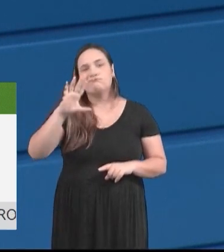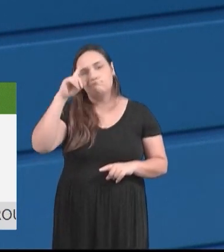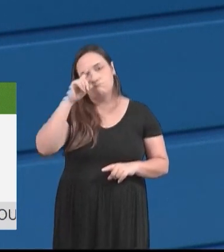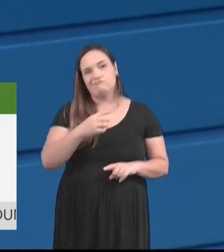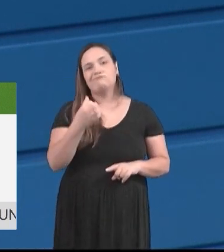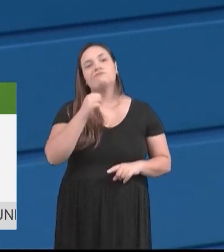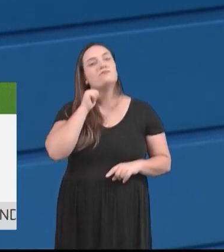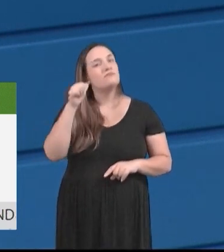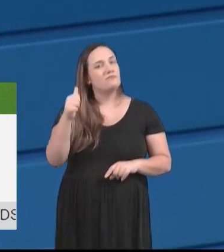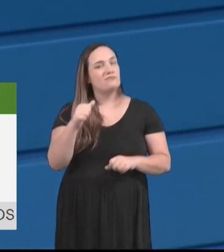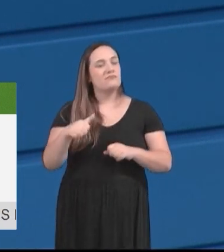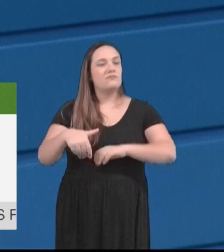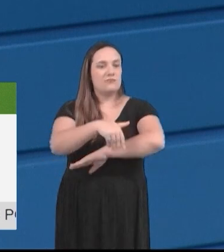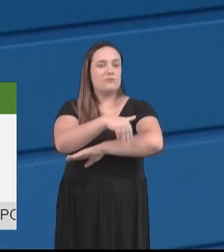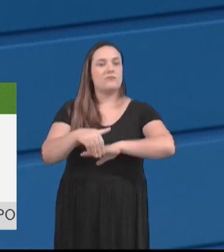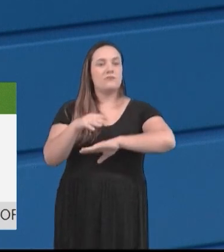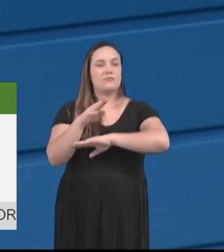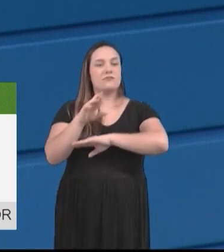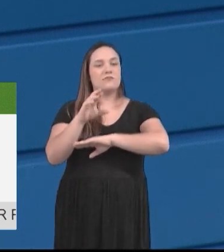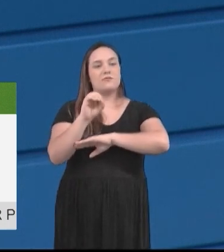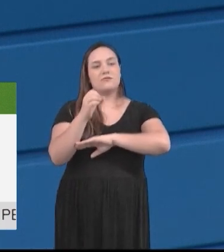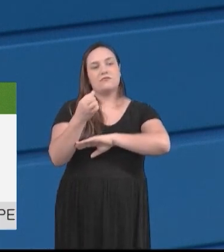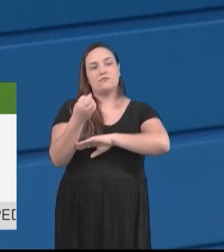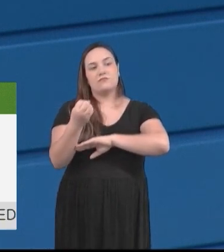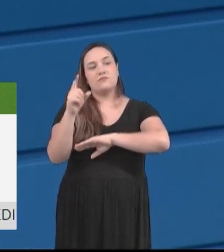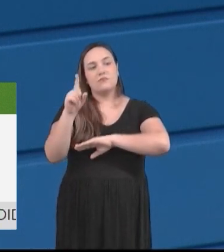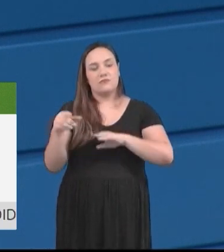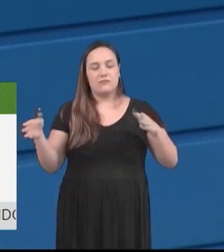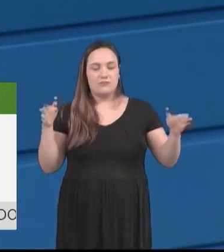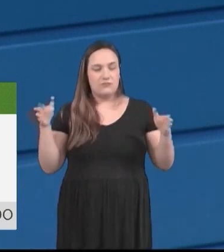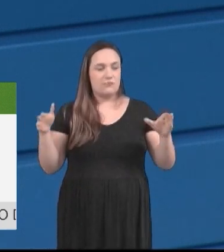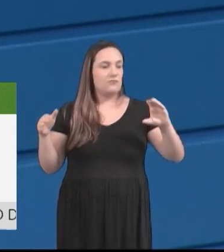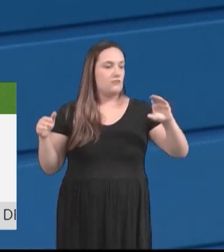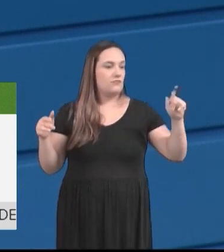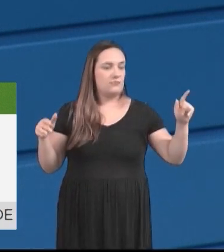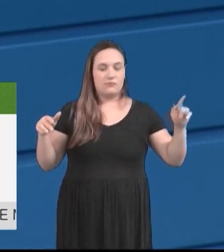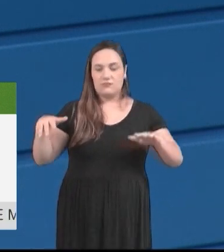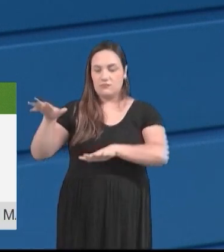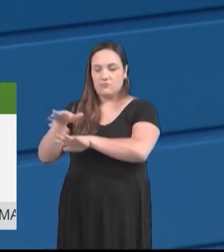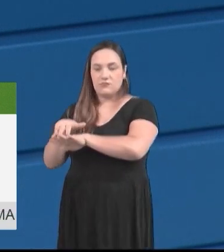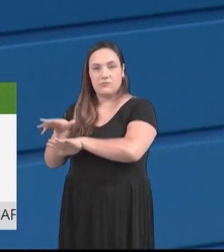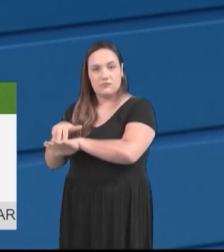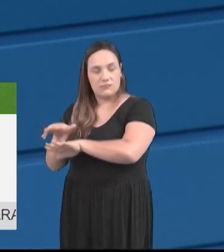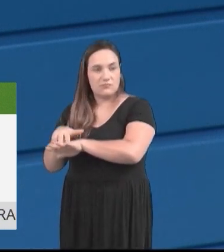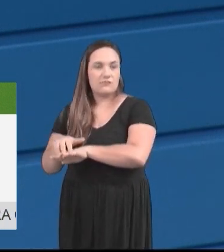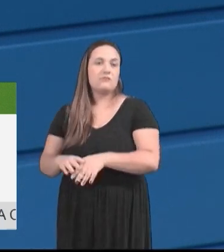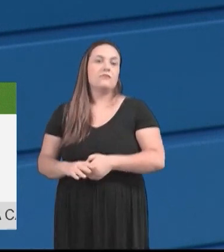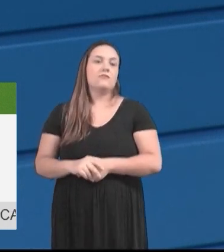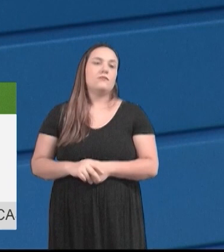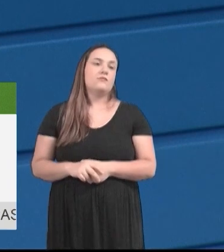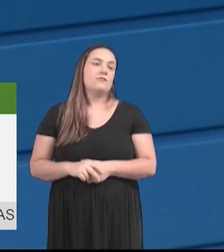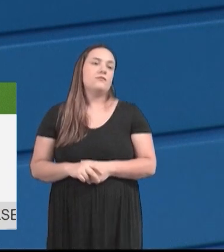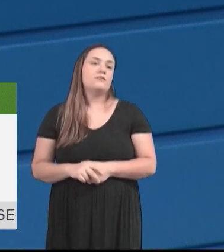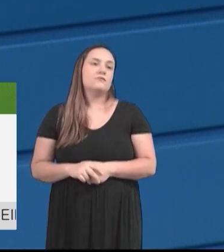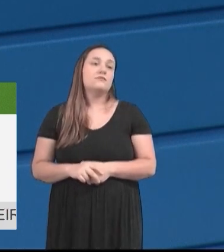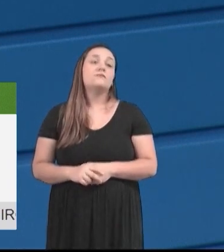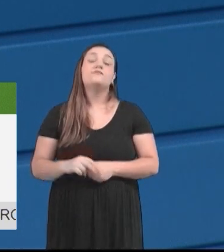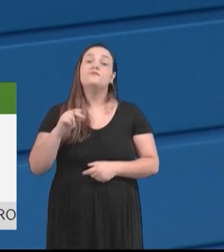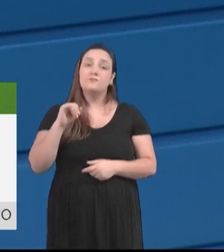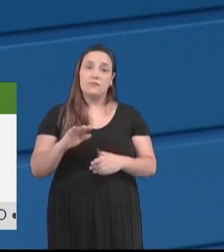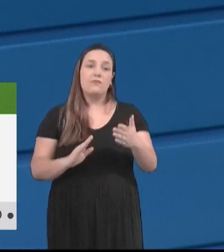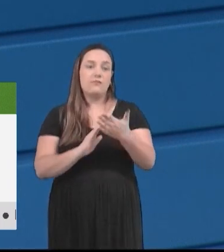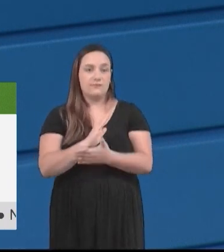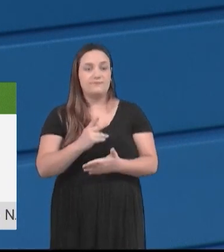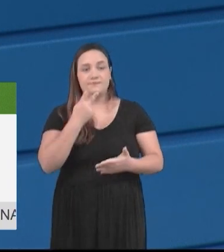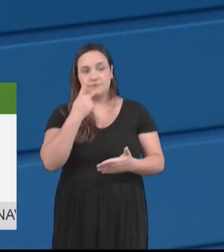na rodovia BR-060, entre Campo Grande e Sidrolândia. Se aprovada a presente moção, poderá ser redigida e encaminhada da seguinte